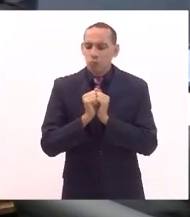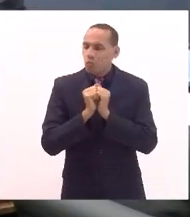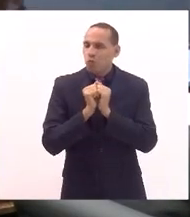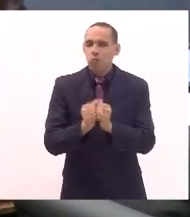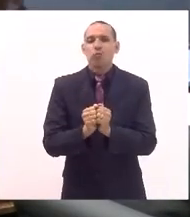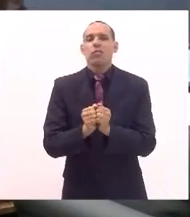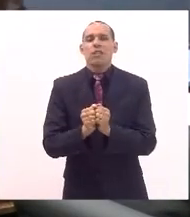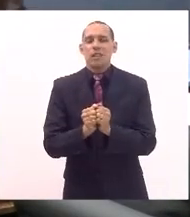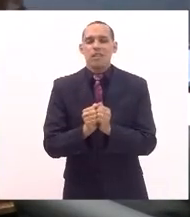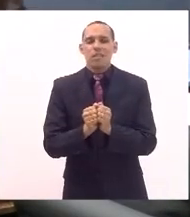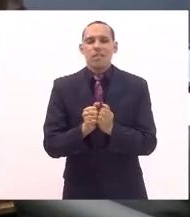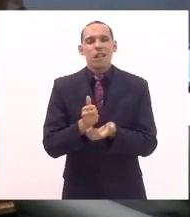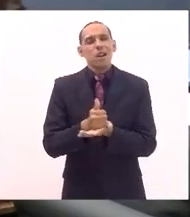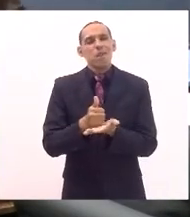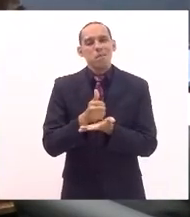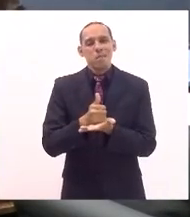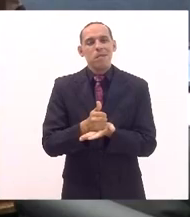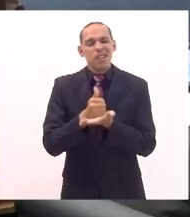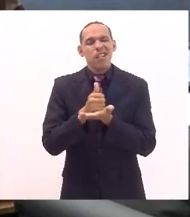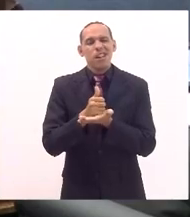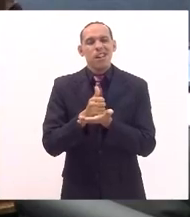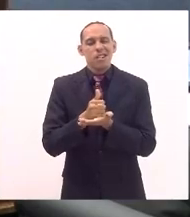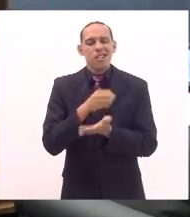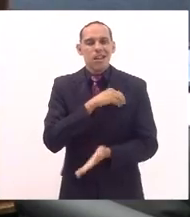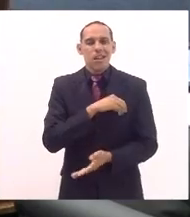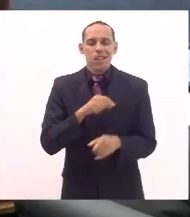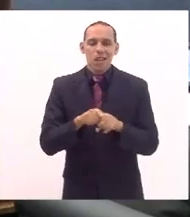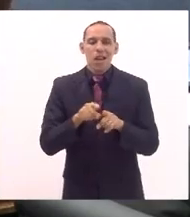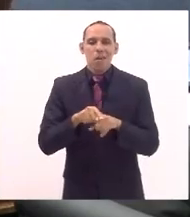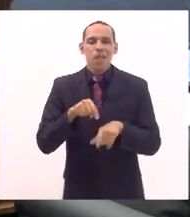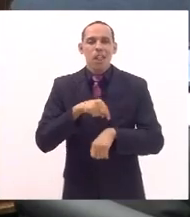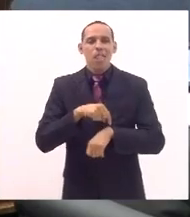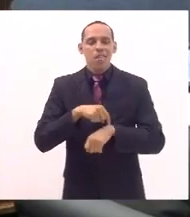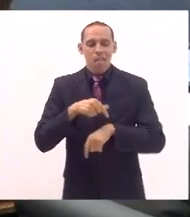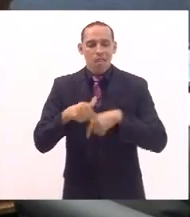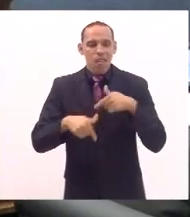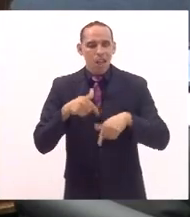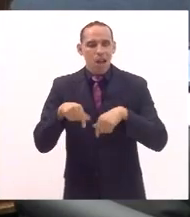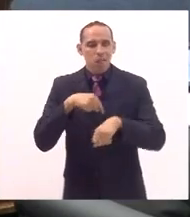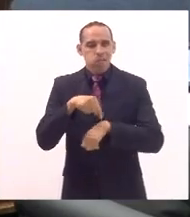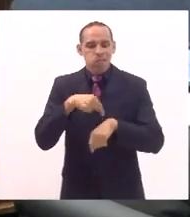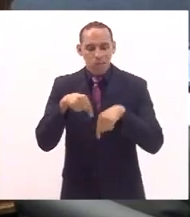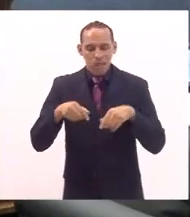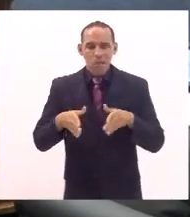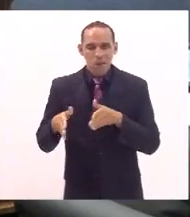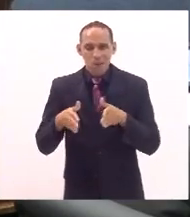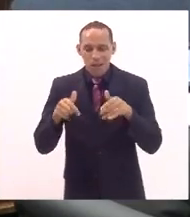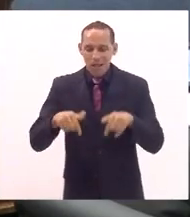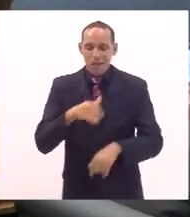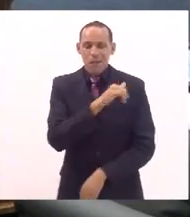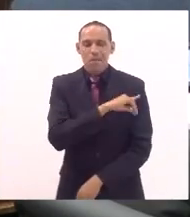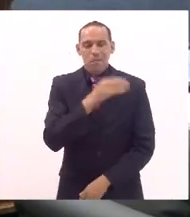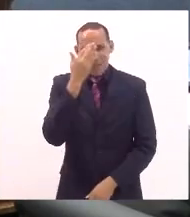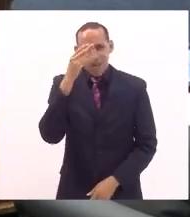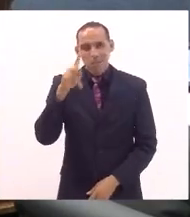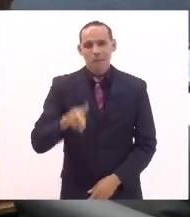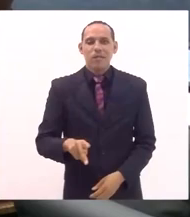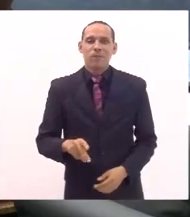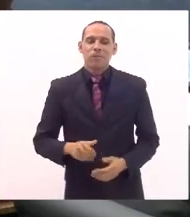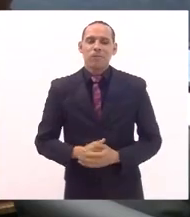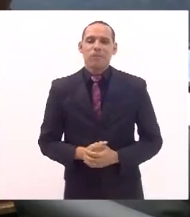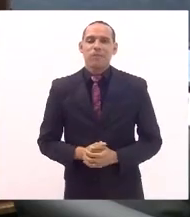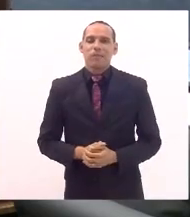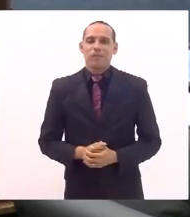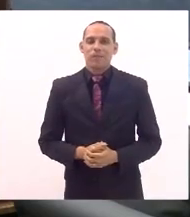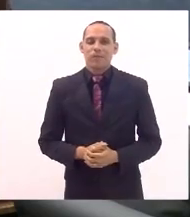o piso salarial EA jornada de trabalho da enfermagem aqui no Rio de Janeiro Obrigado presidente